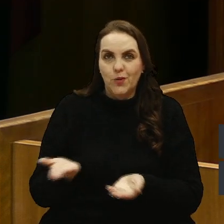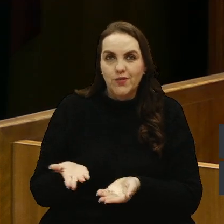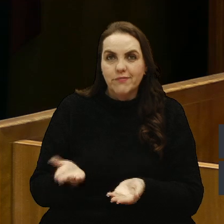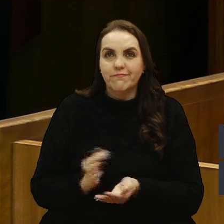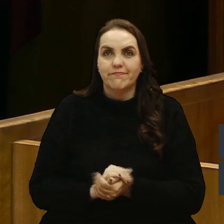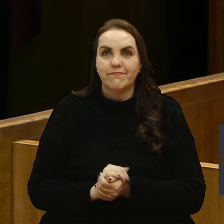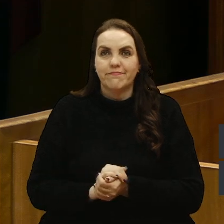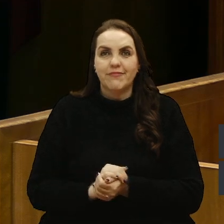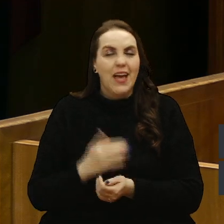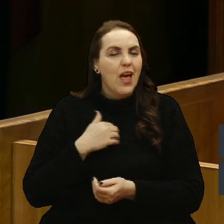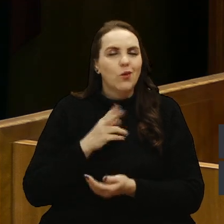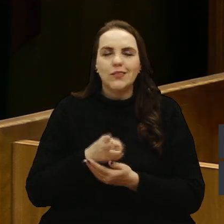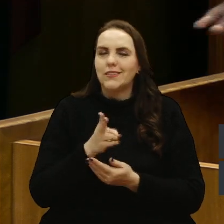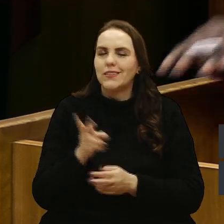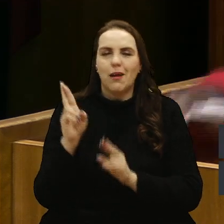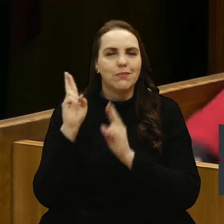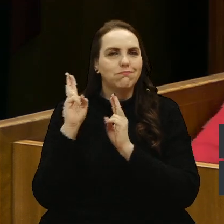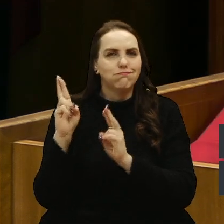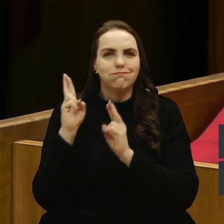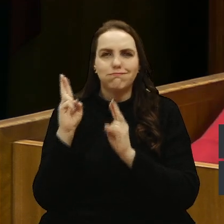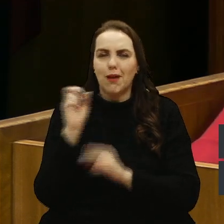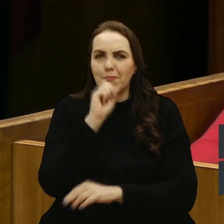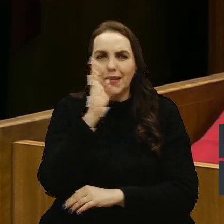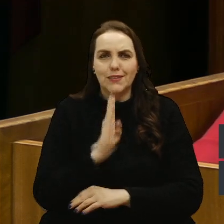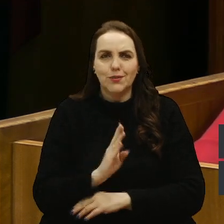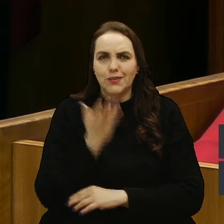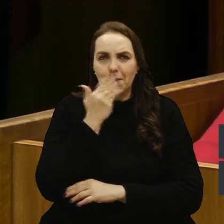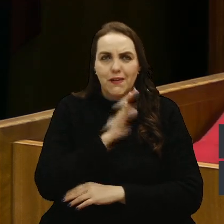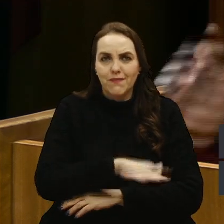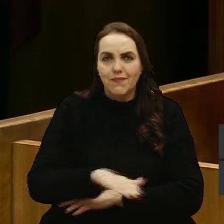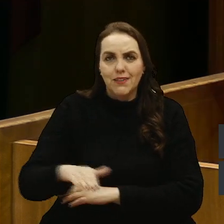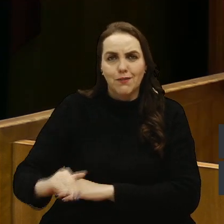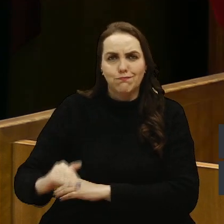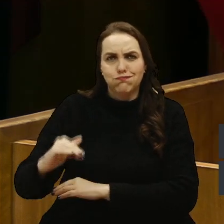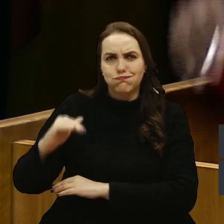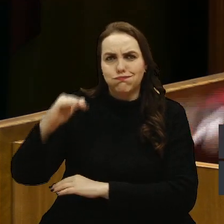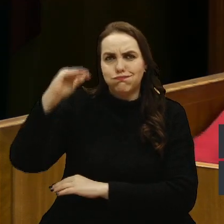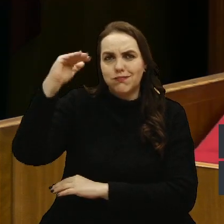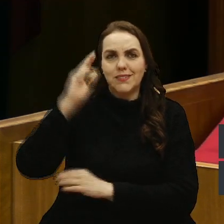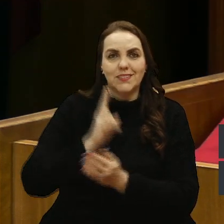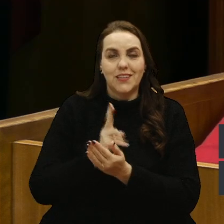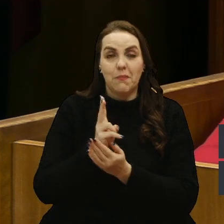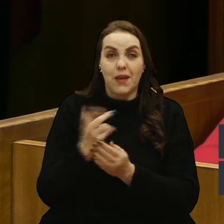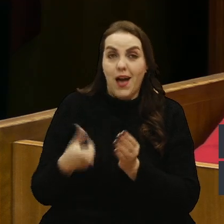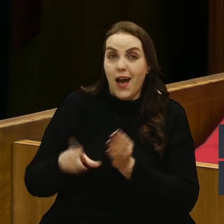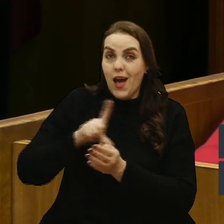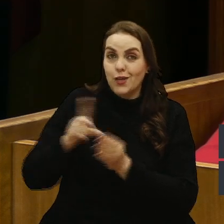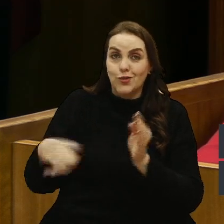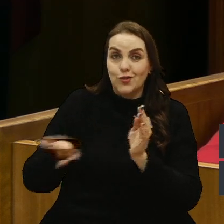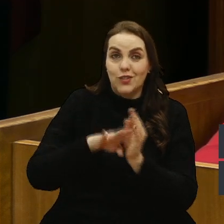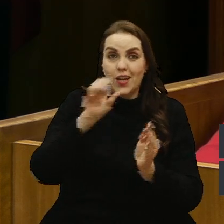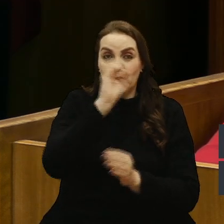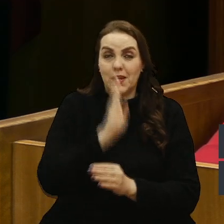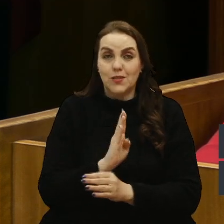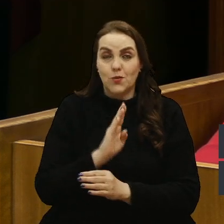Eu sempre torço para o Brasil, desde a minha infância. Desde antes de vir para o Brasil me